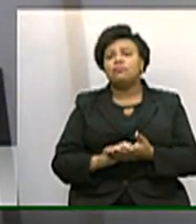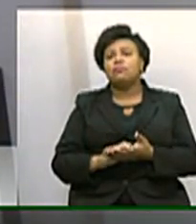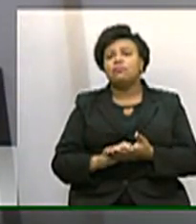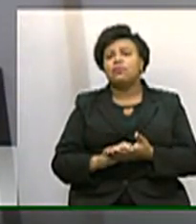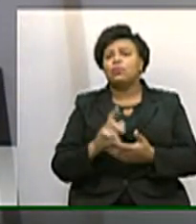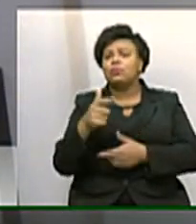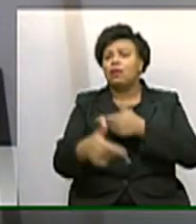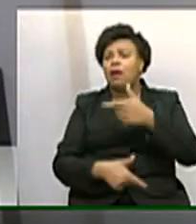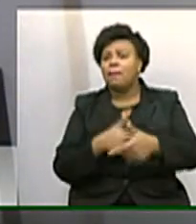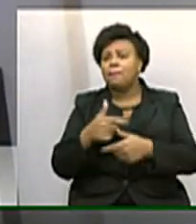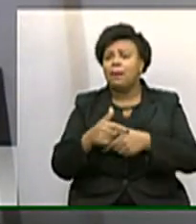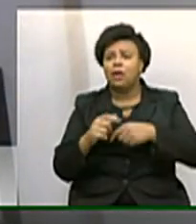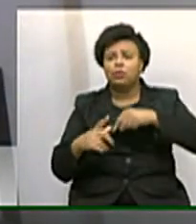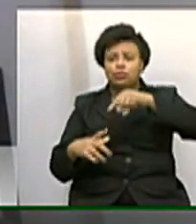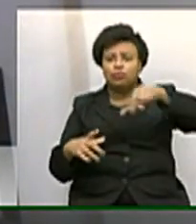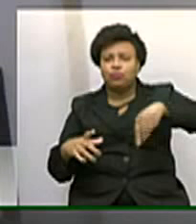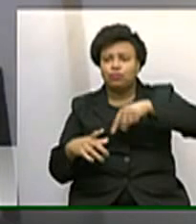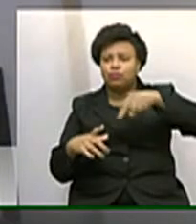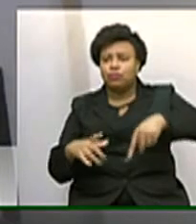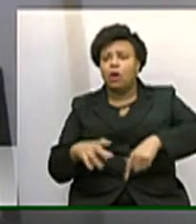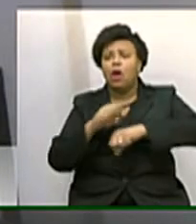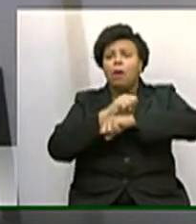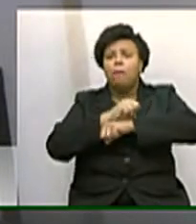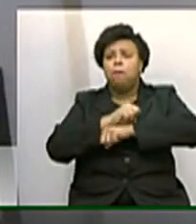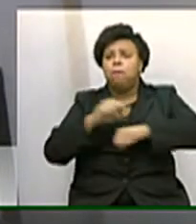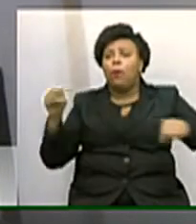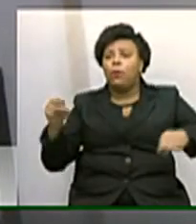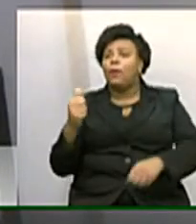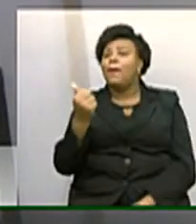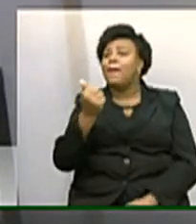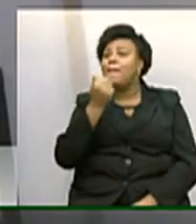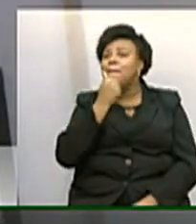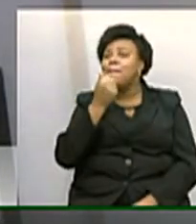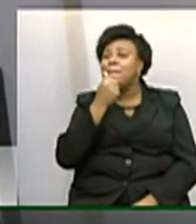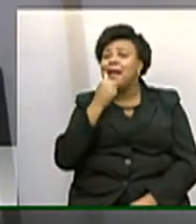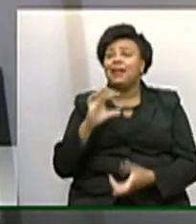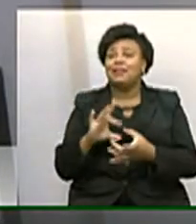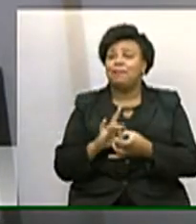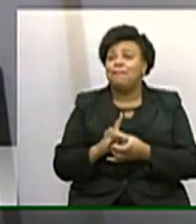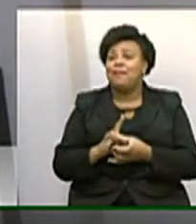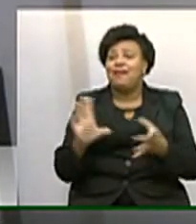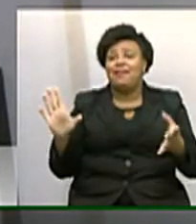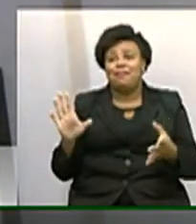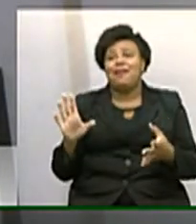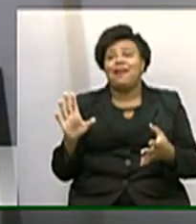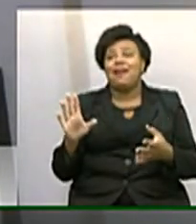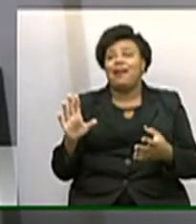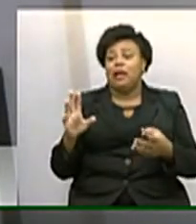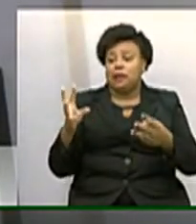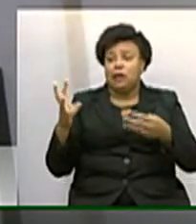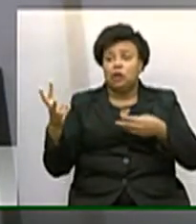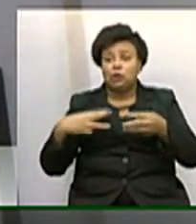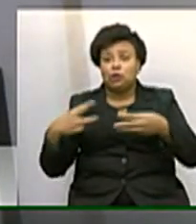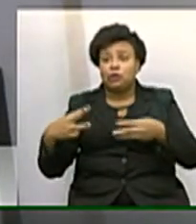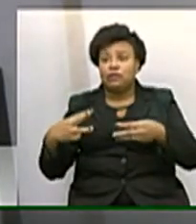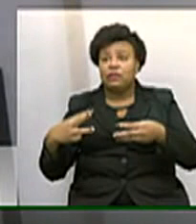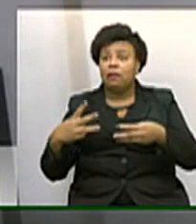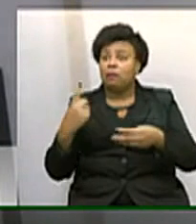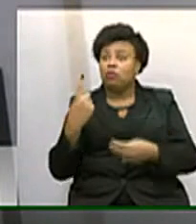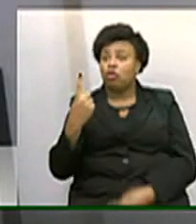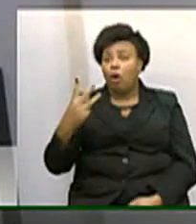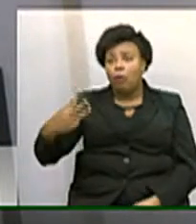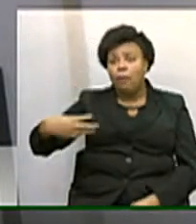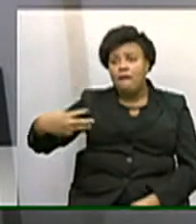um trabalho de perfuração e detonação das pedras para liberar a rodovia que está em meia pista há um ano, mais de um